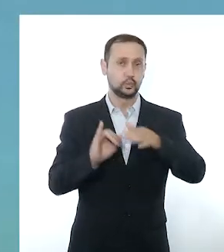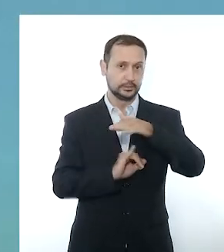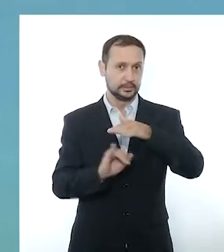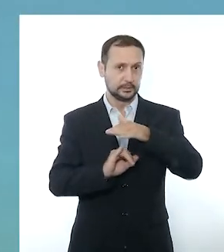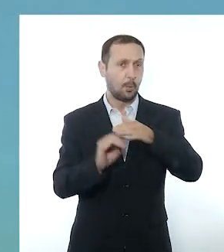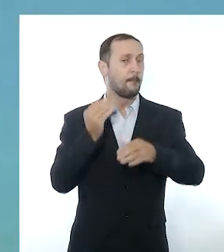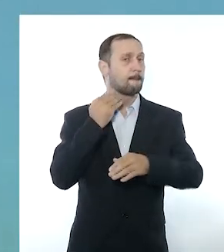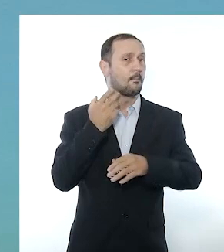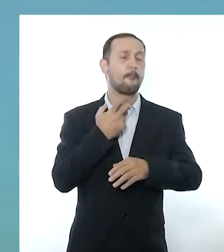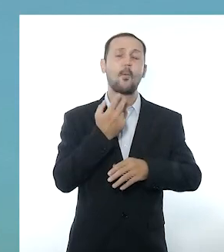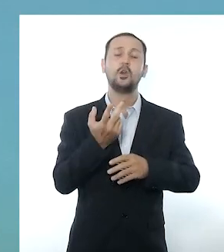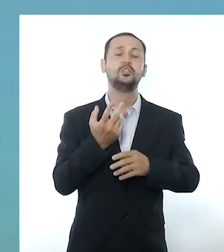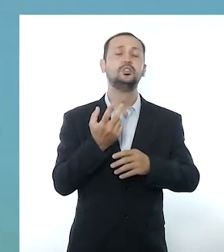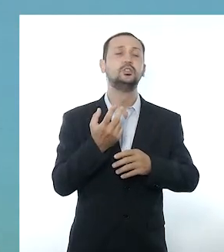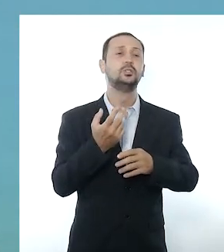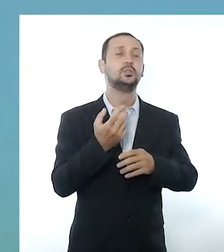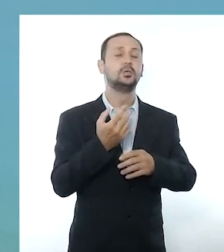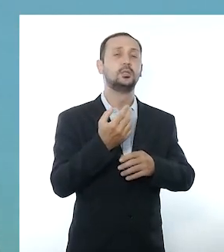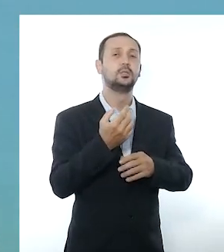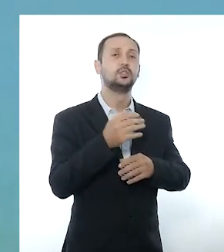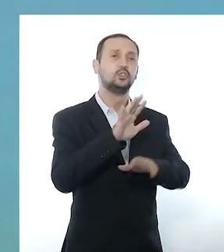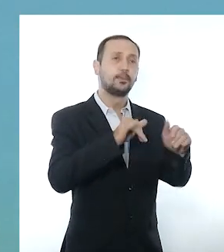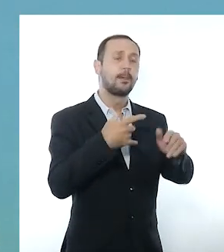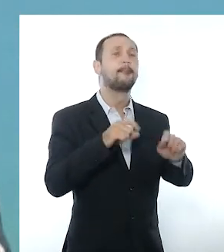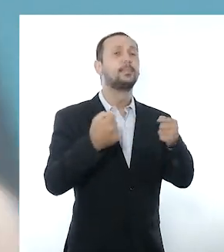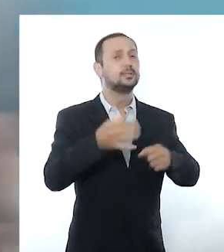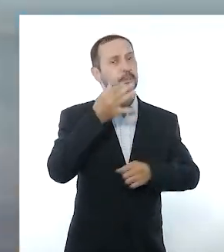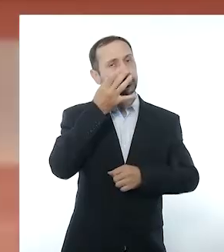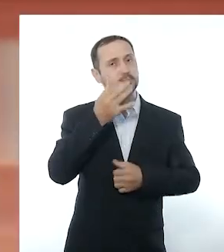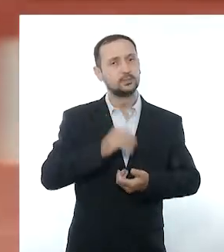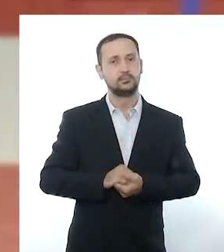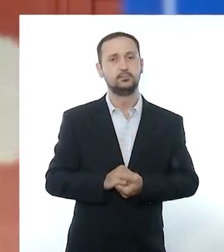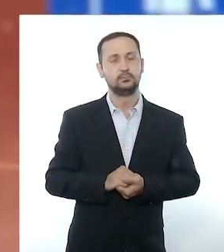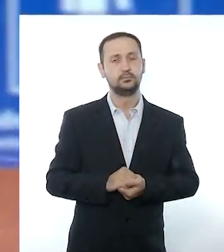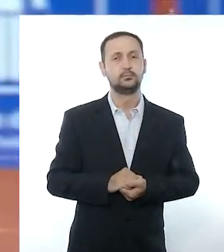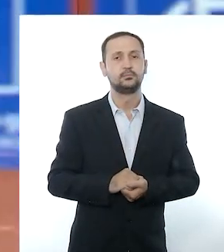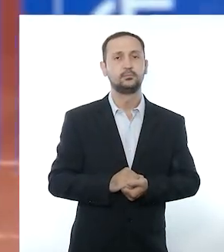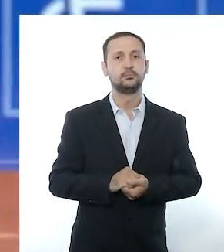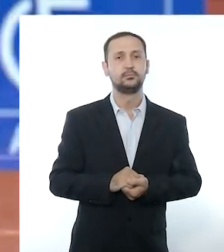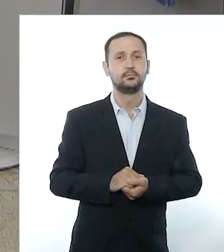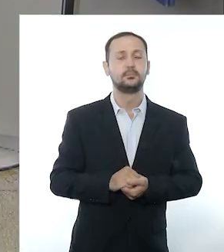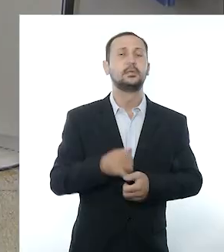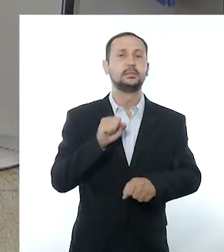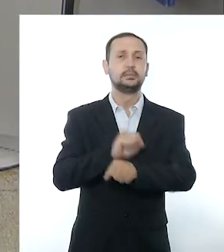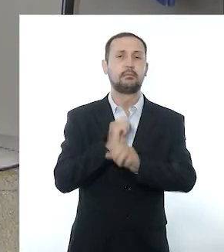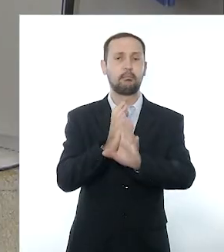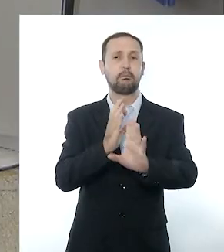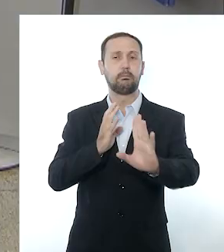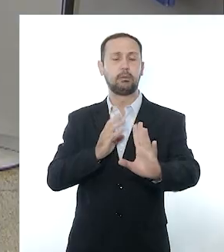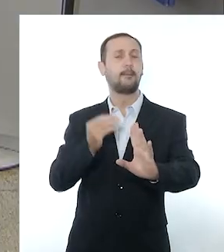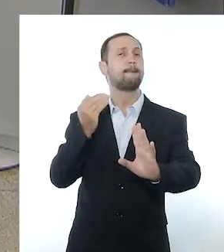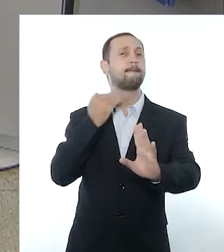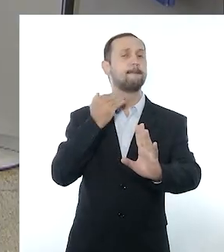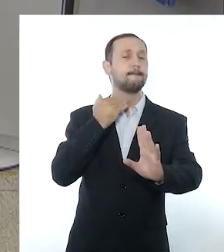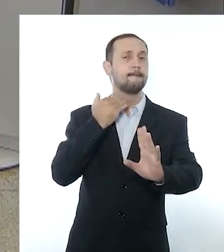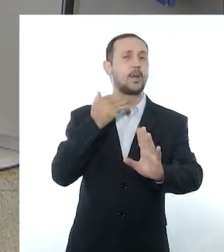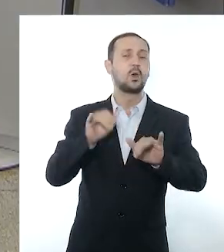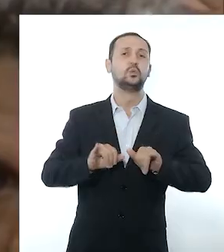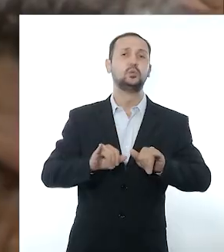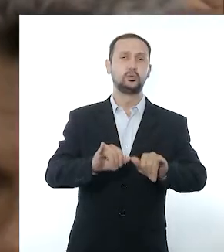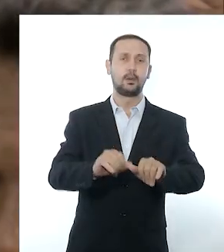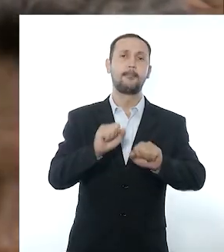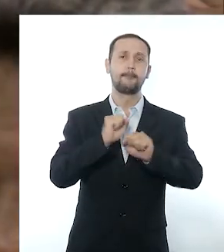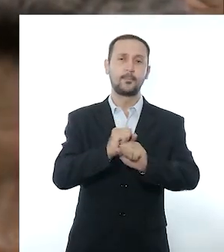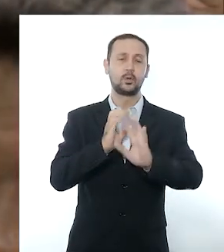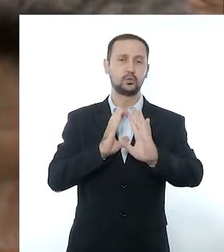possam oferecer esse tipo de serviço, mas tem que ser presencial. A espera em filas de bancos e